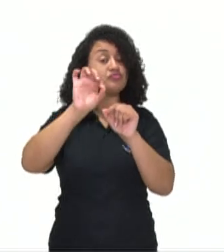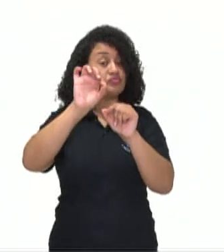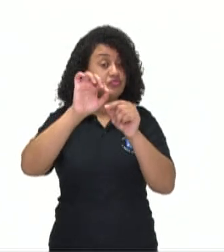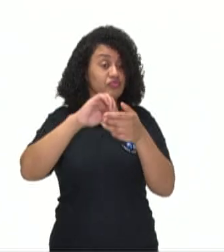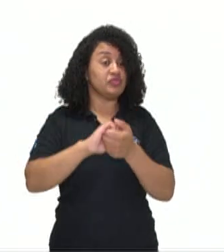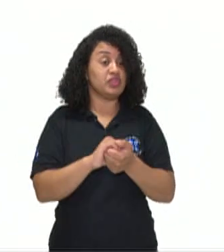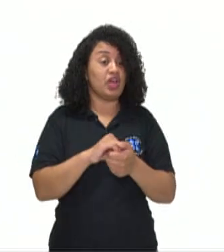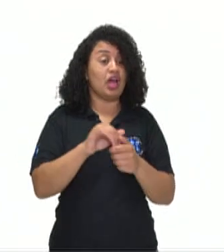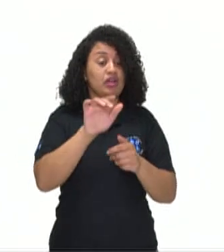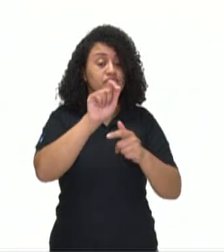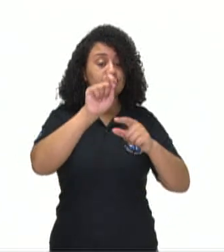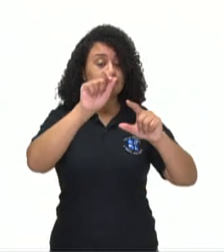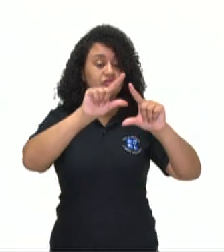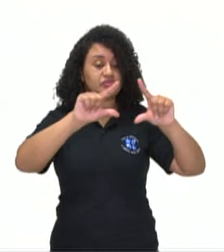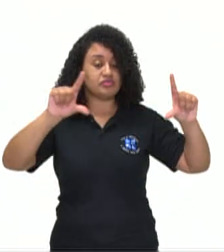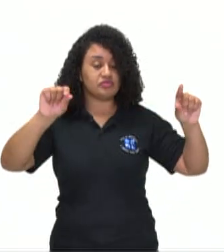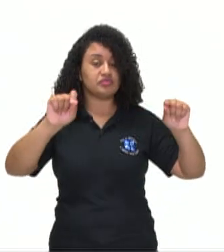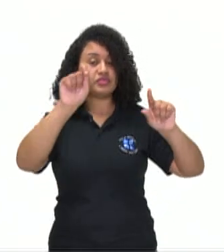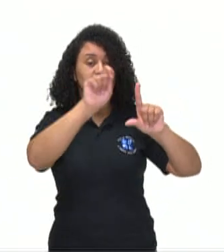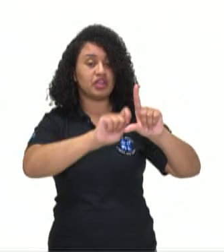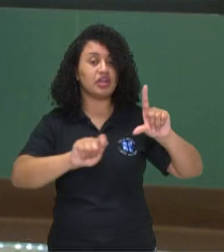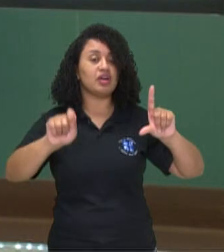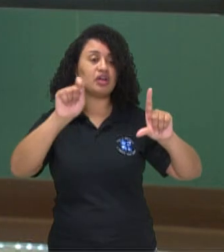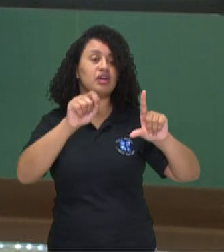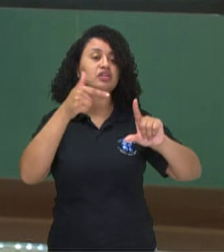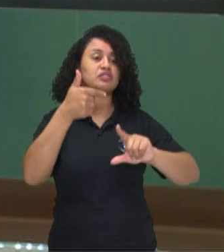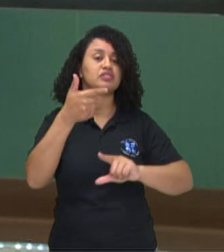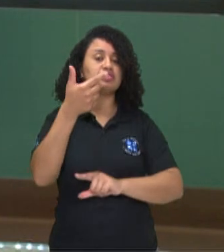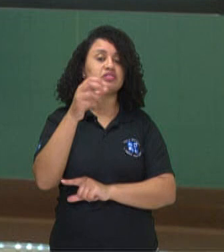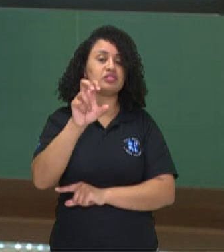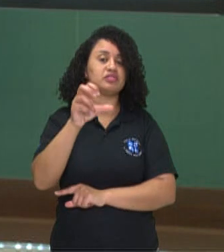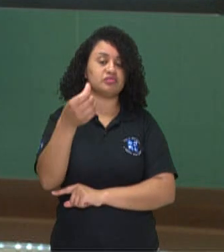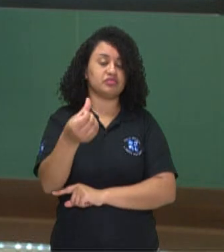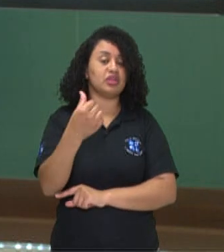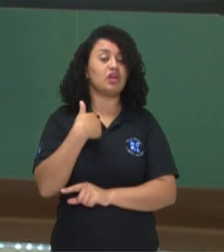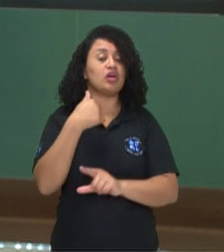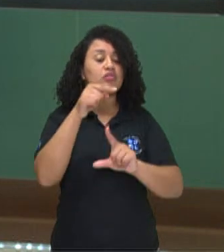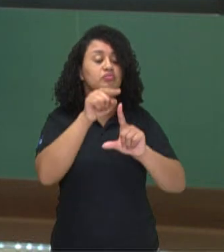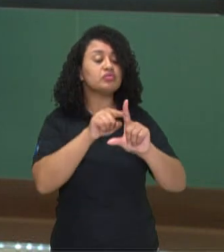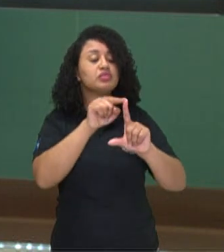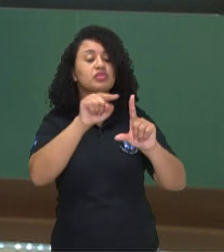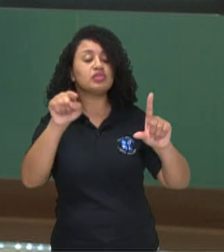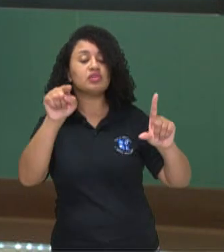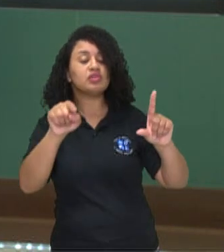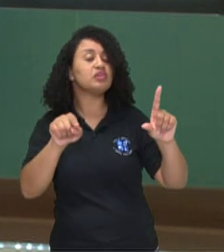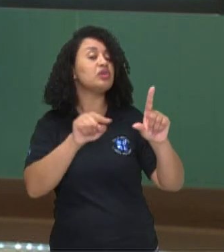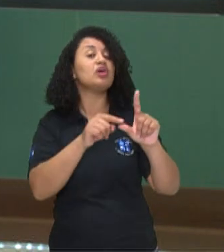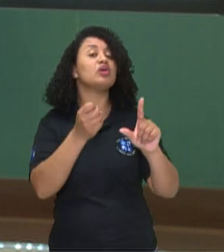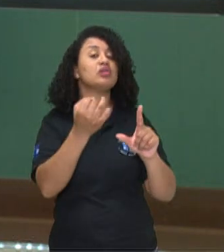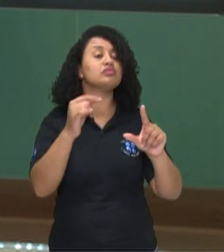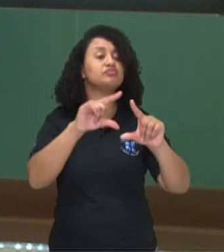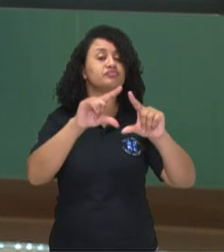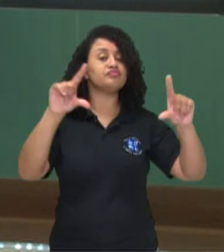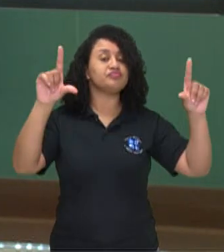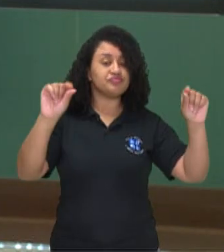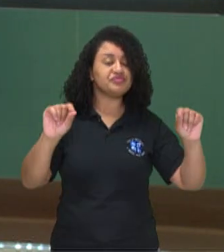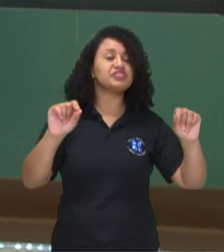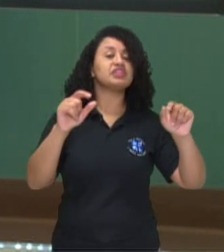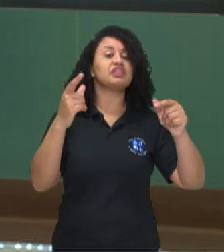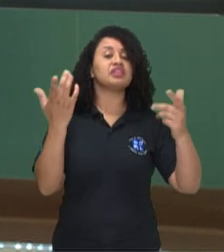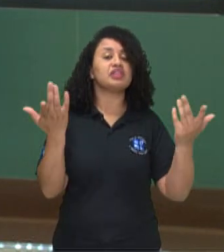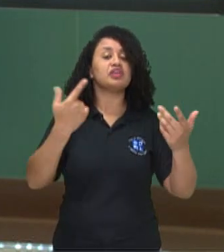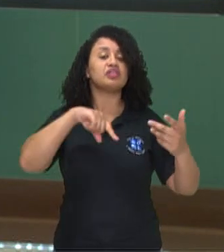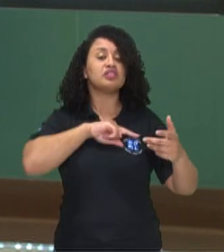medindo 256 metros quadrados. Determine a medida dos seus lados. Então, nós estamos falando de um retângulo, nós precisamos